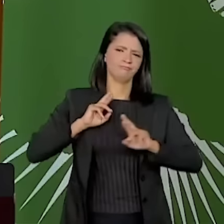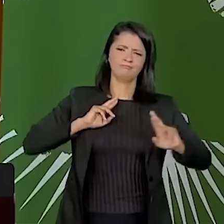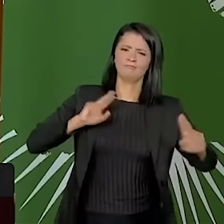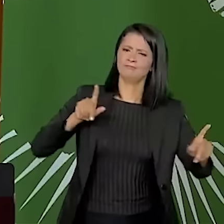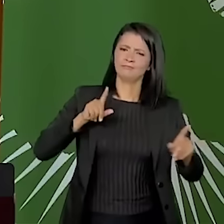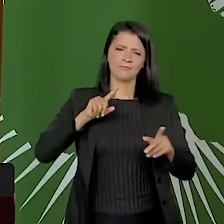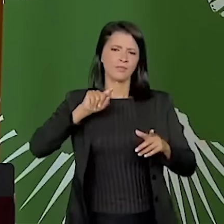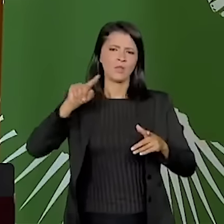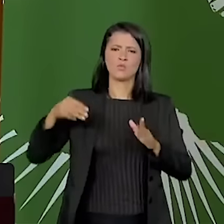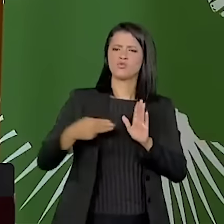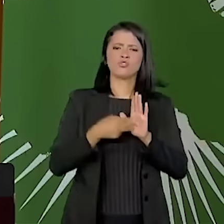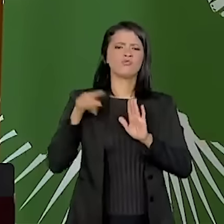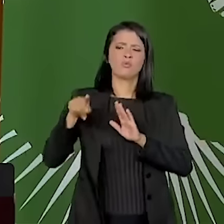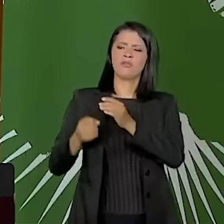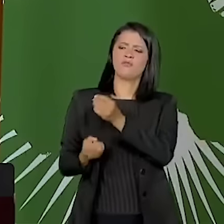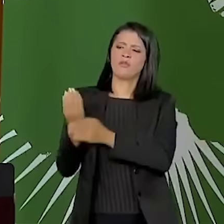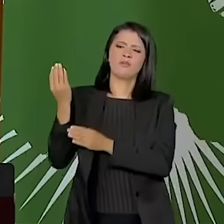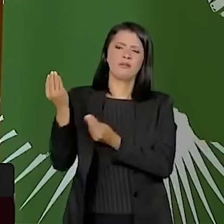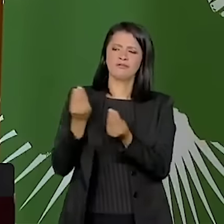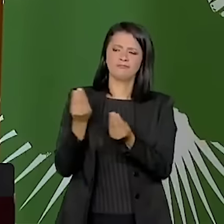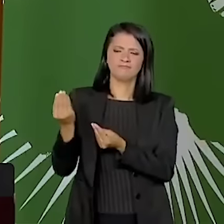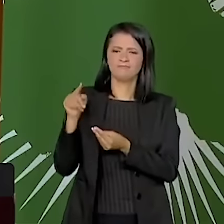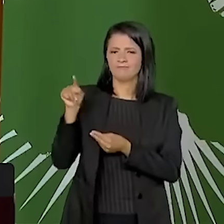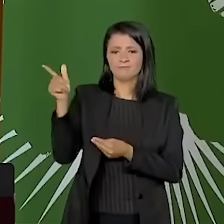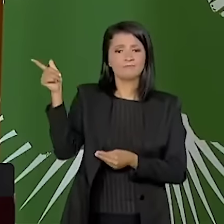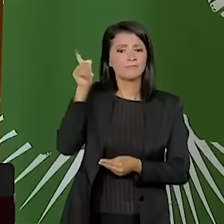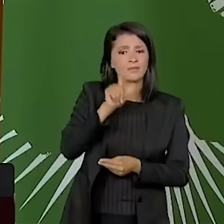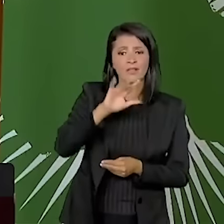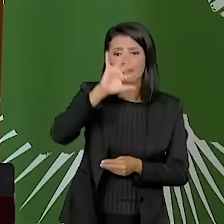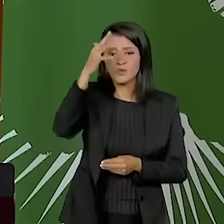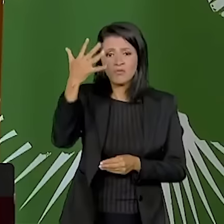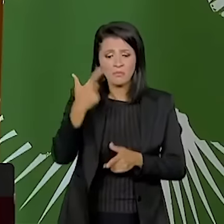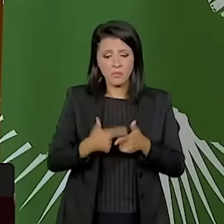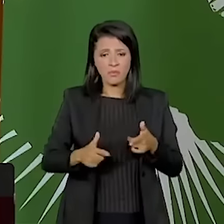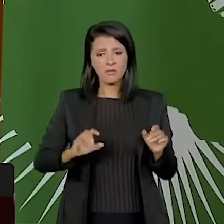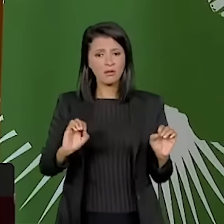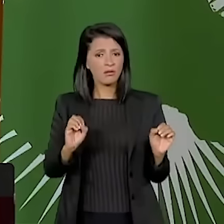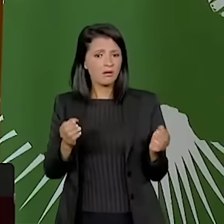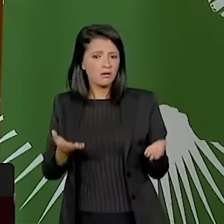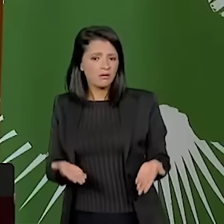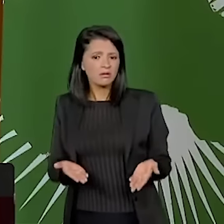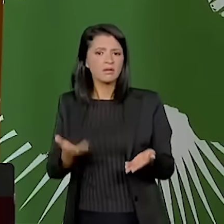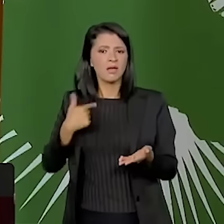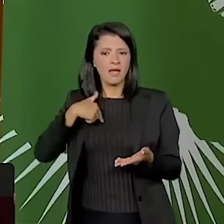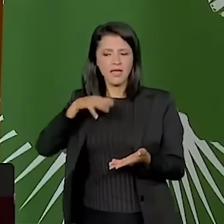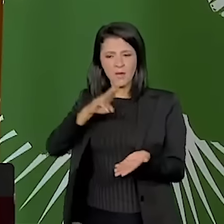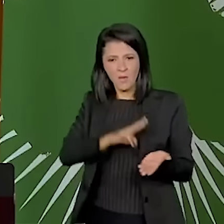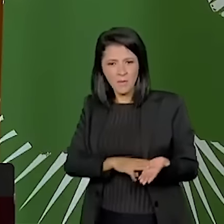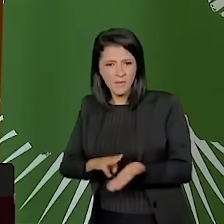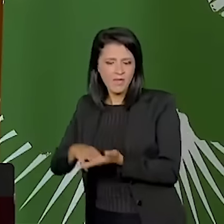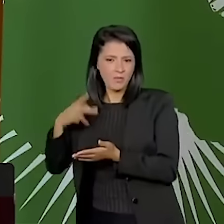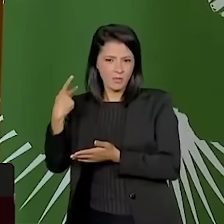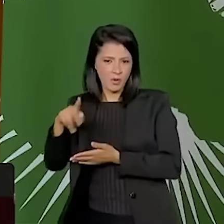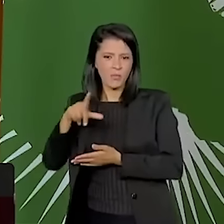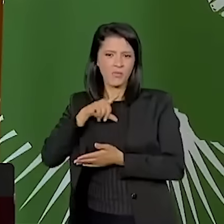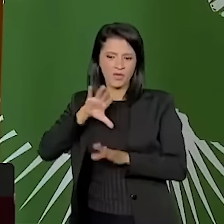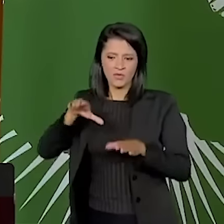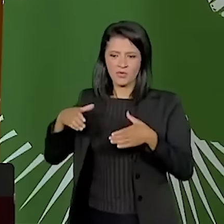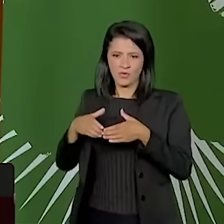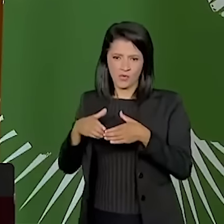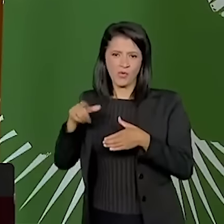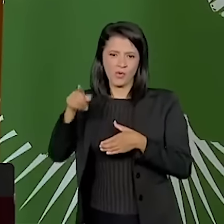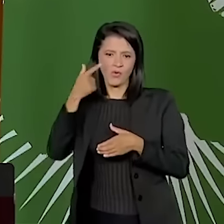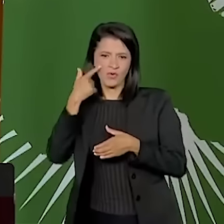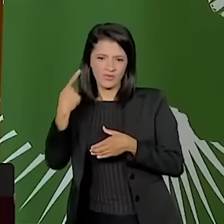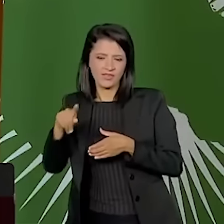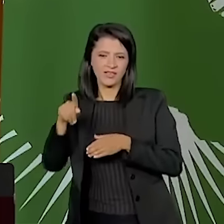pelas quais ela nasceu. Ou seja, ela não consegue resolver nenhum problema. E os membros do Conselho de Segurança são os maiores